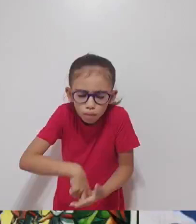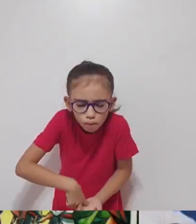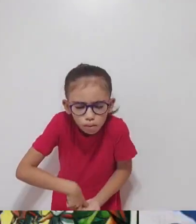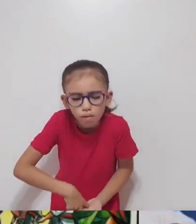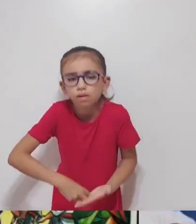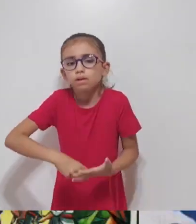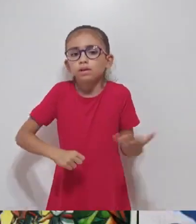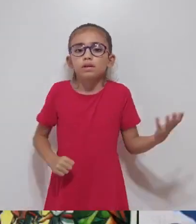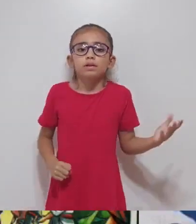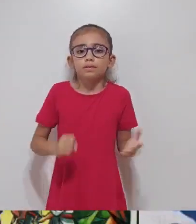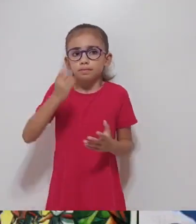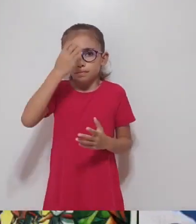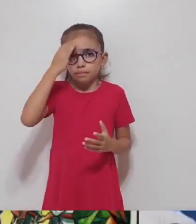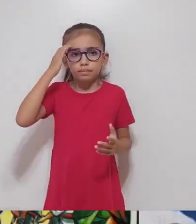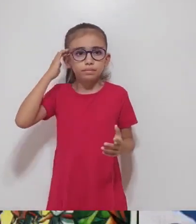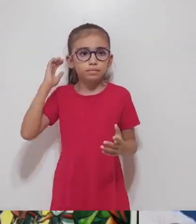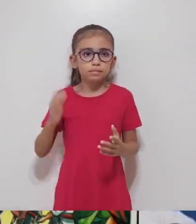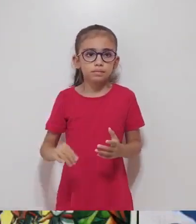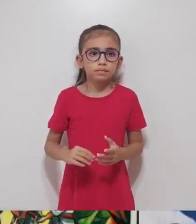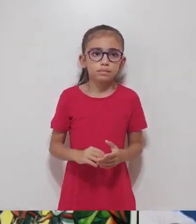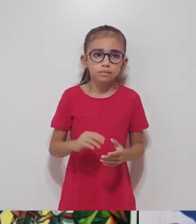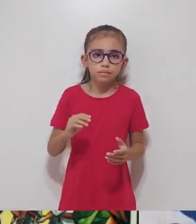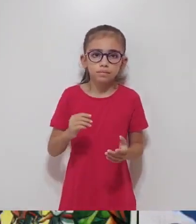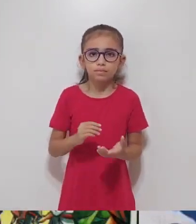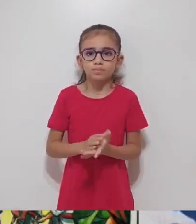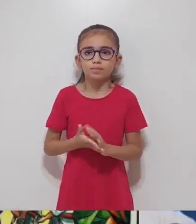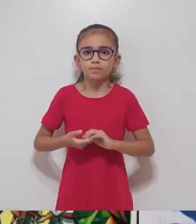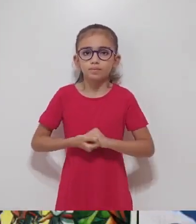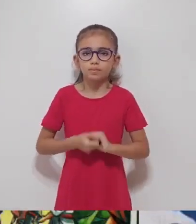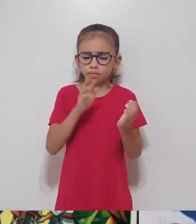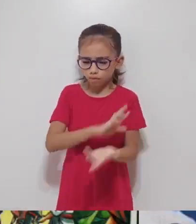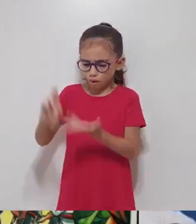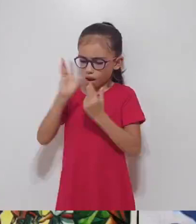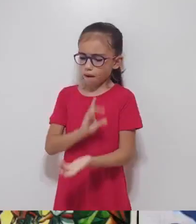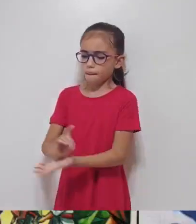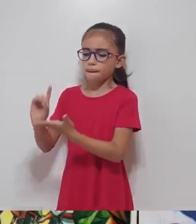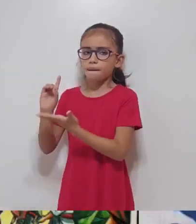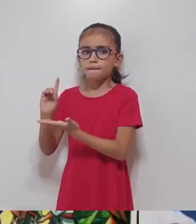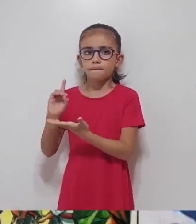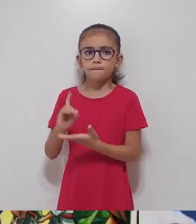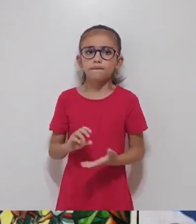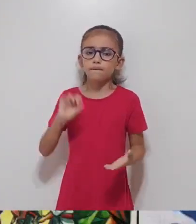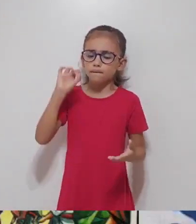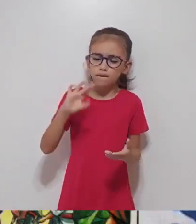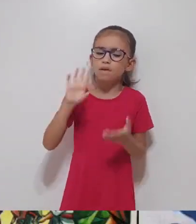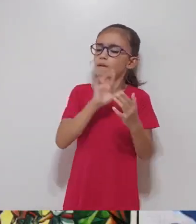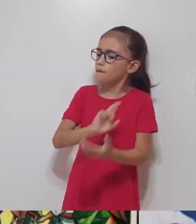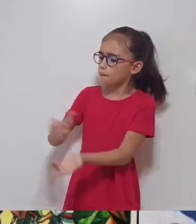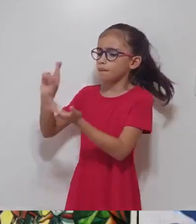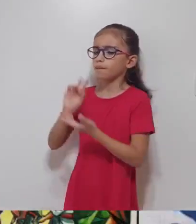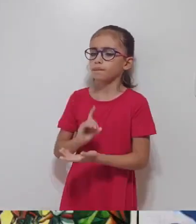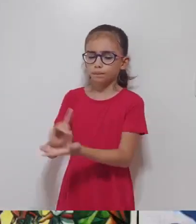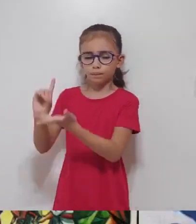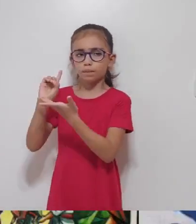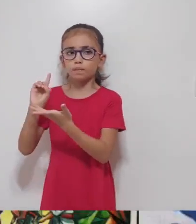encostaram o rosto no chão, prostaram-se no chão e gritaram: O Senhor é Deus,